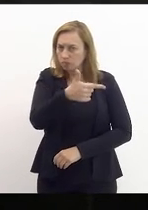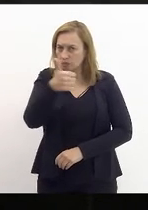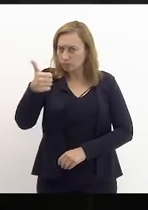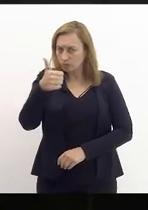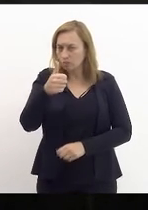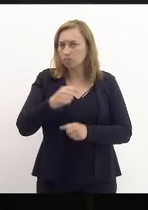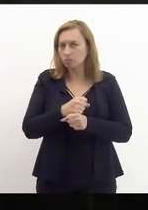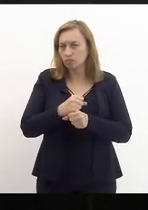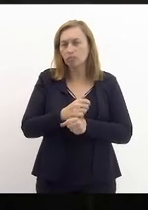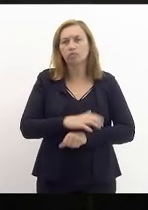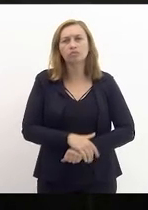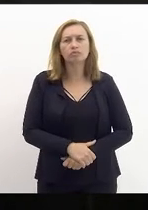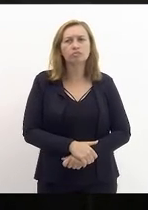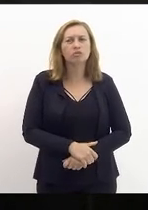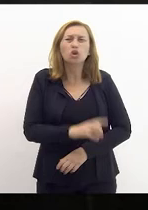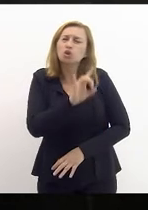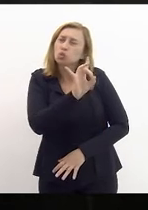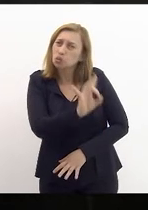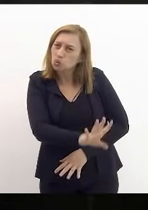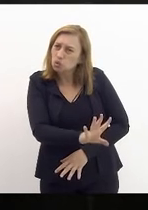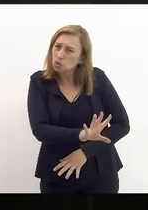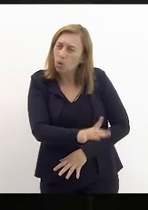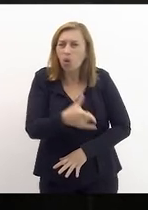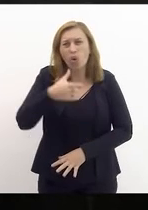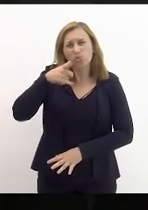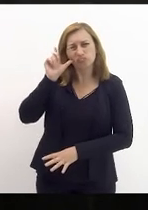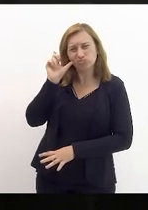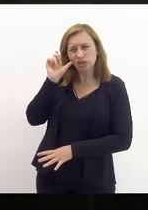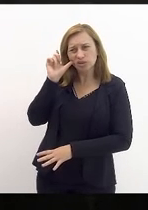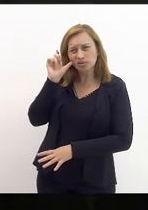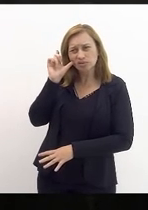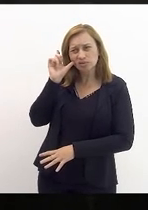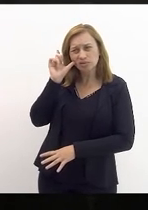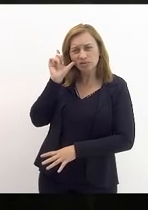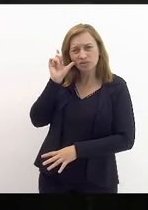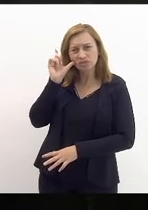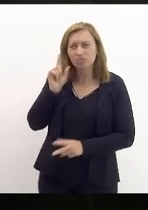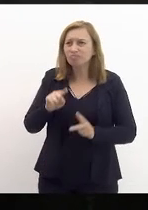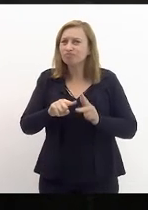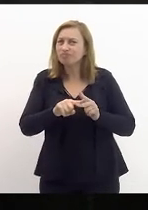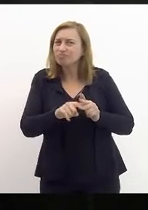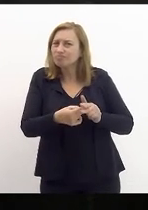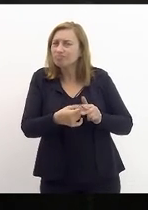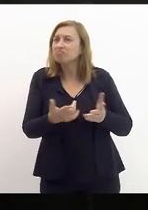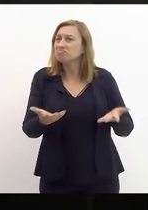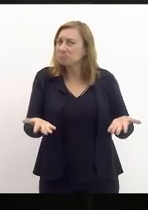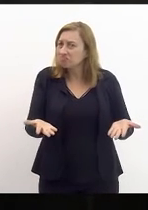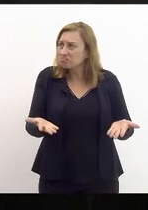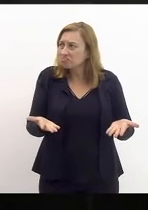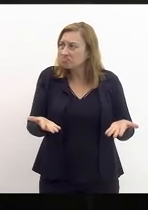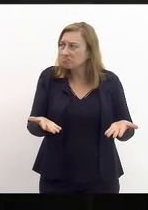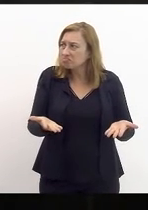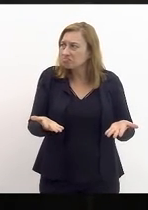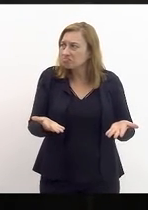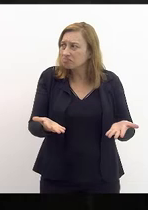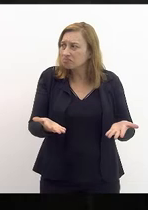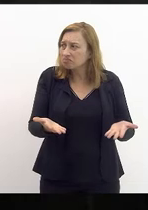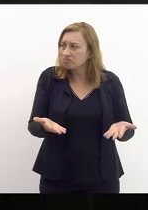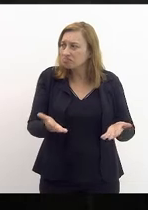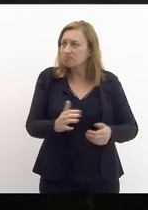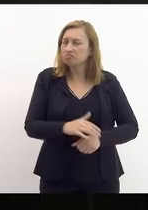21 e somente ontem foi regulamentada e